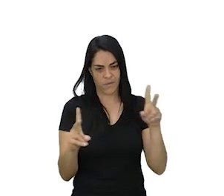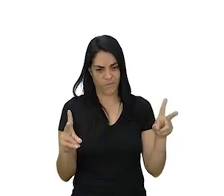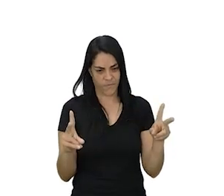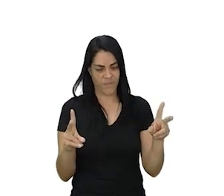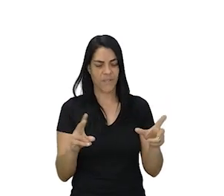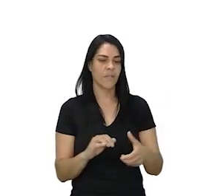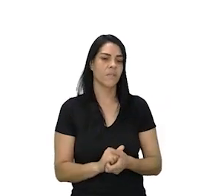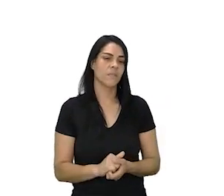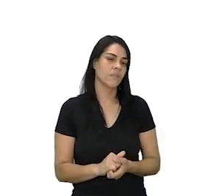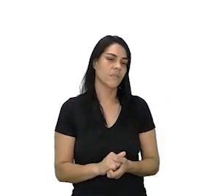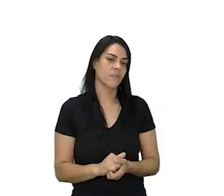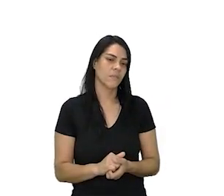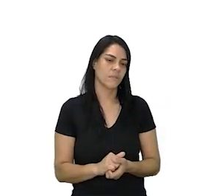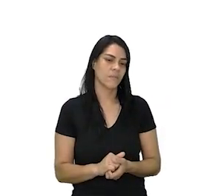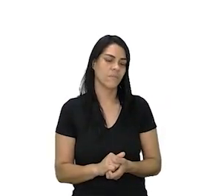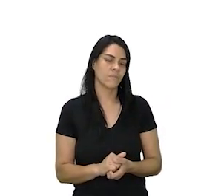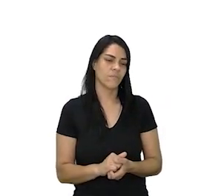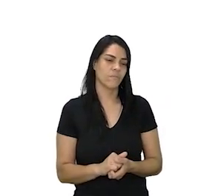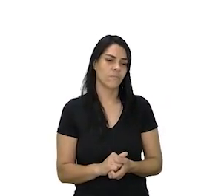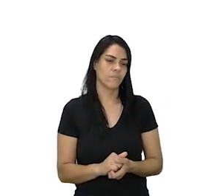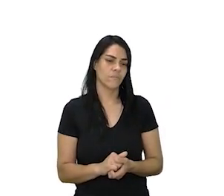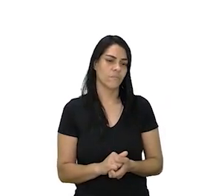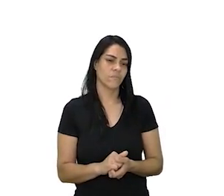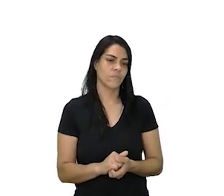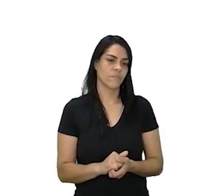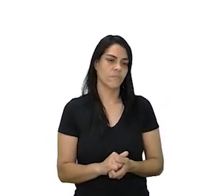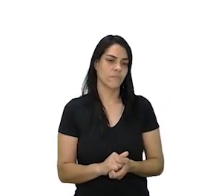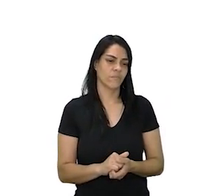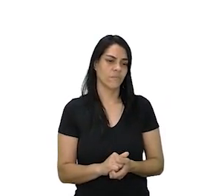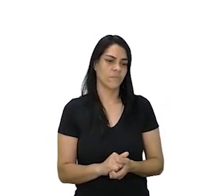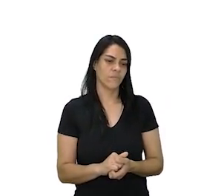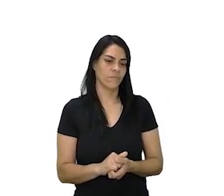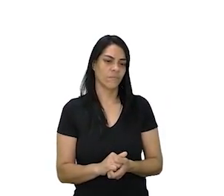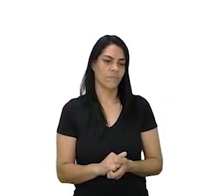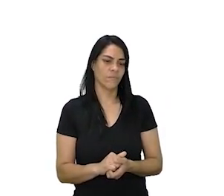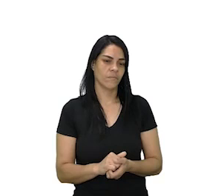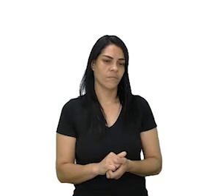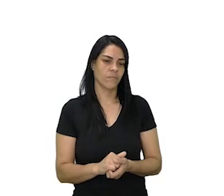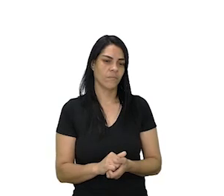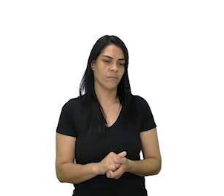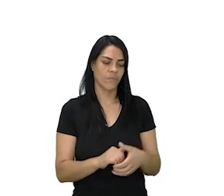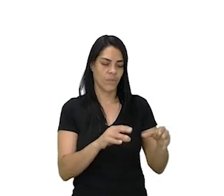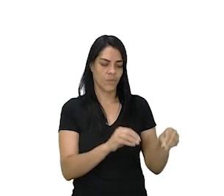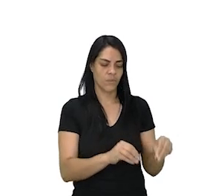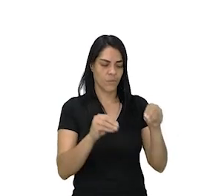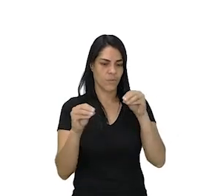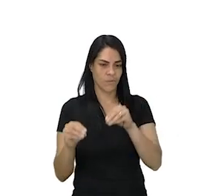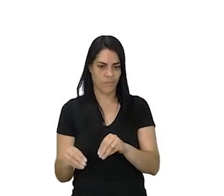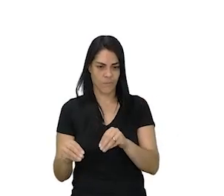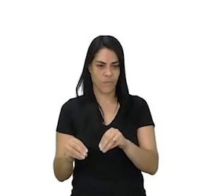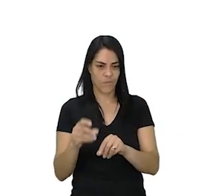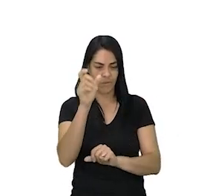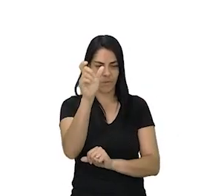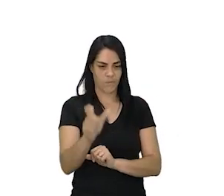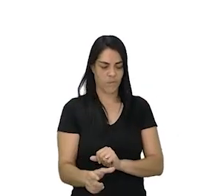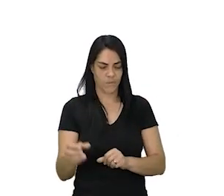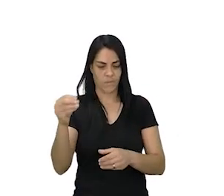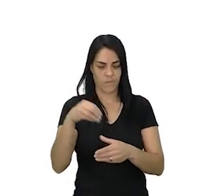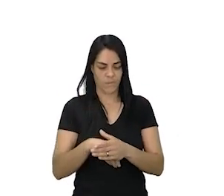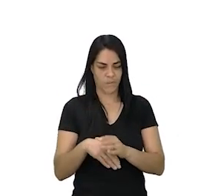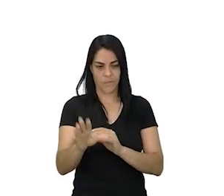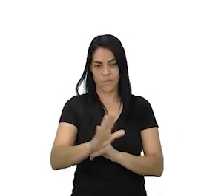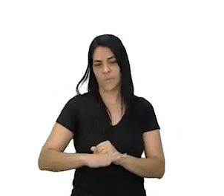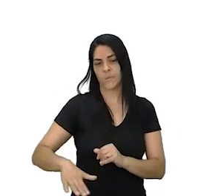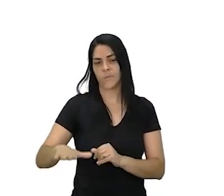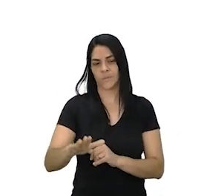seja, uma planificação e uma locomoção, um deslocamento do sujeito dentro de um espaço